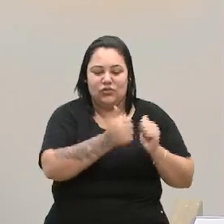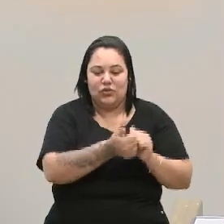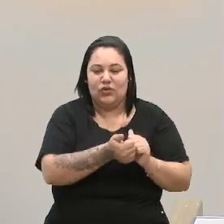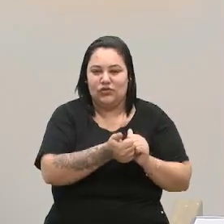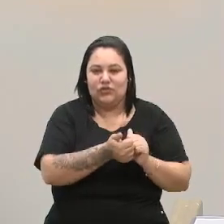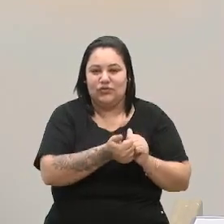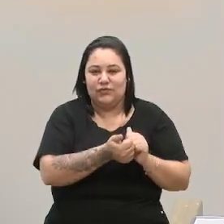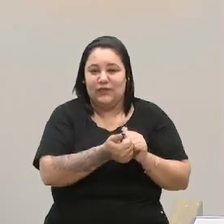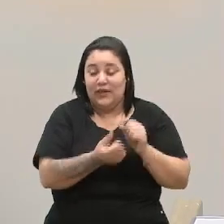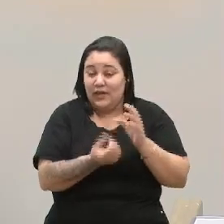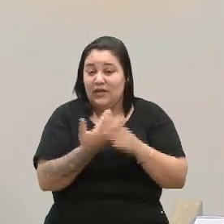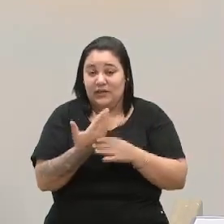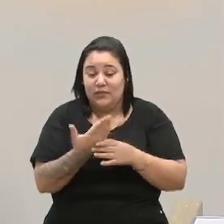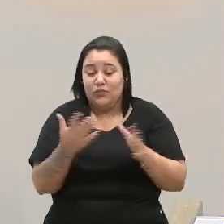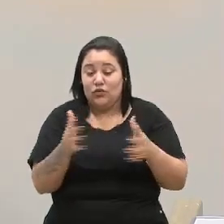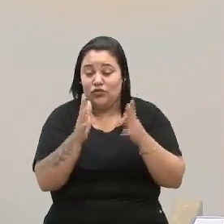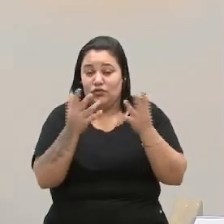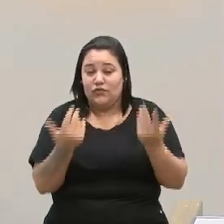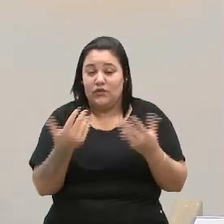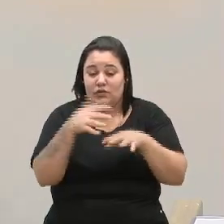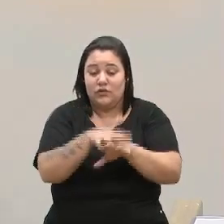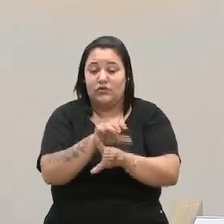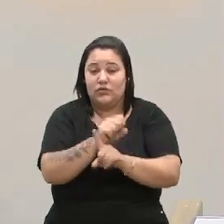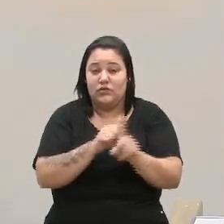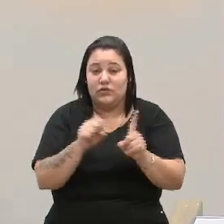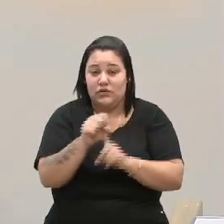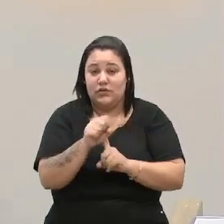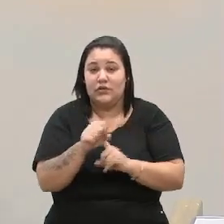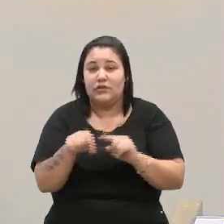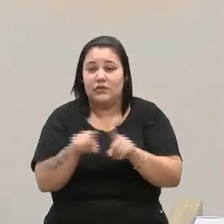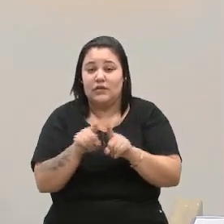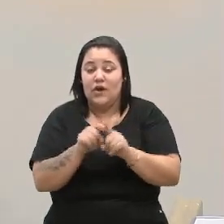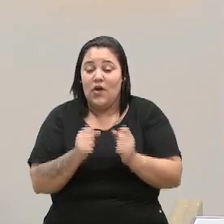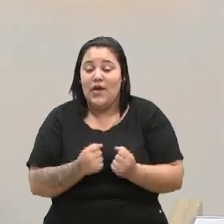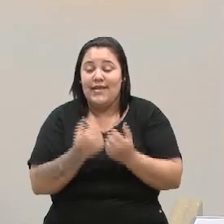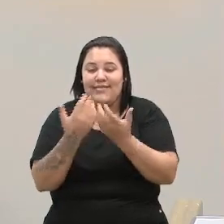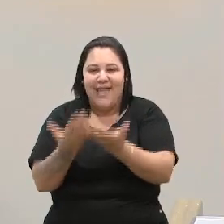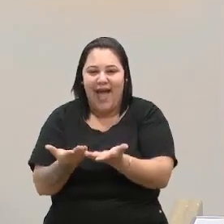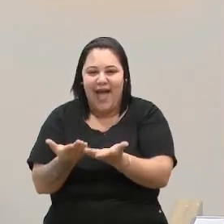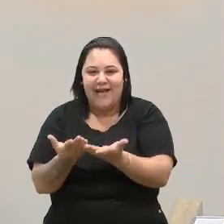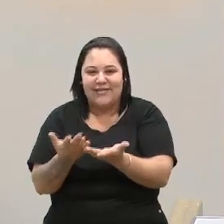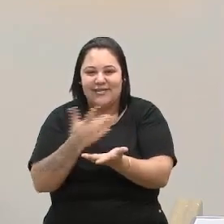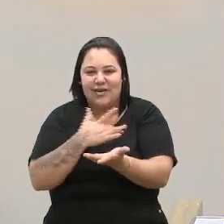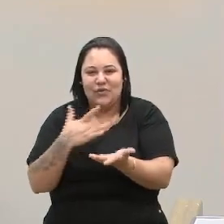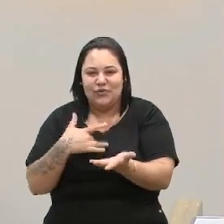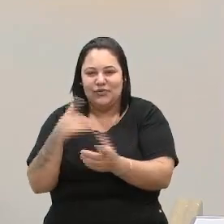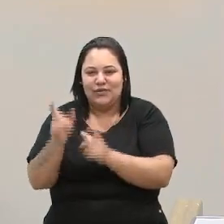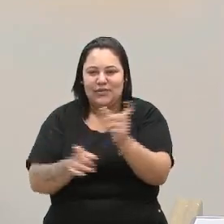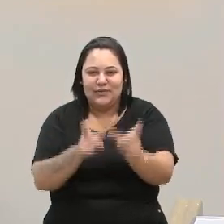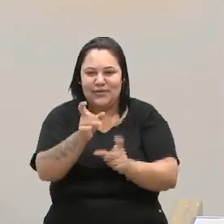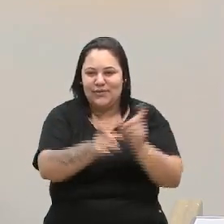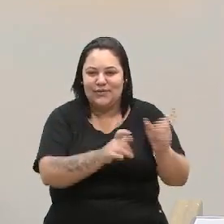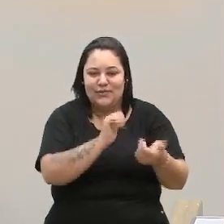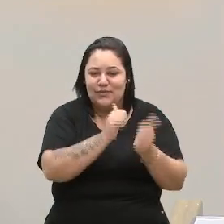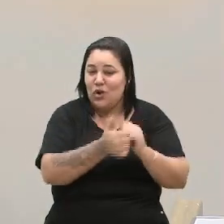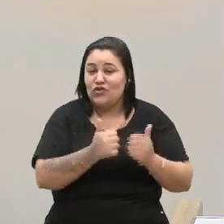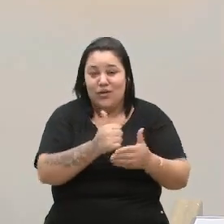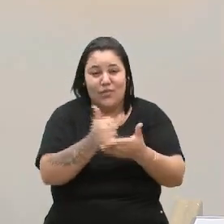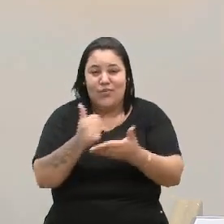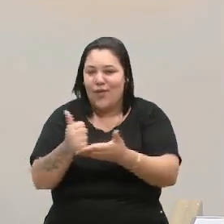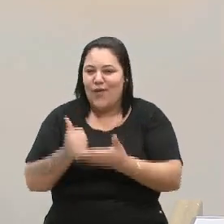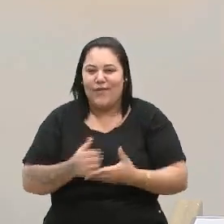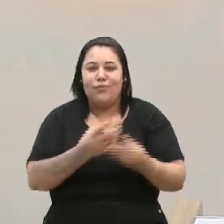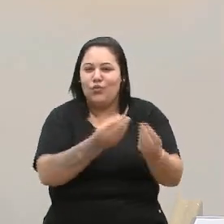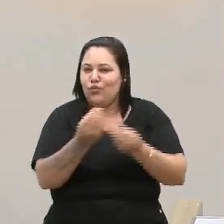inclusão social, ele proporciona e dá saúde às pessoas. Então, um projeto importantíssimo e nós